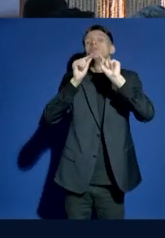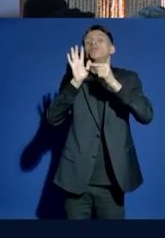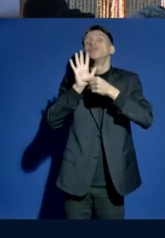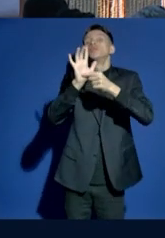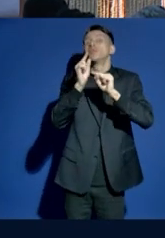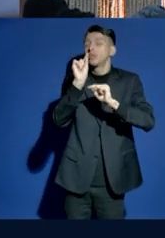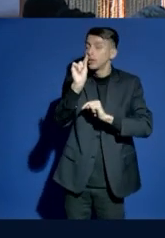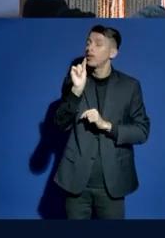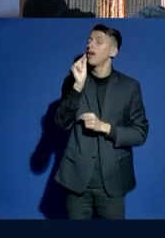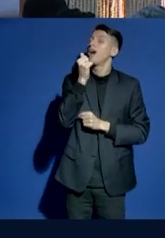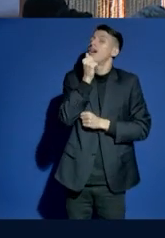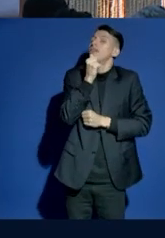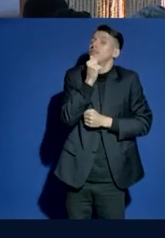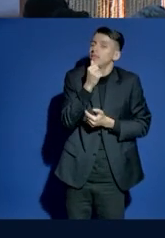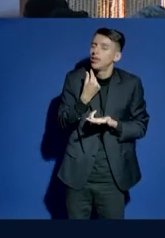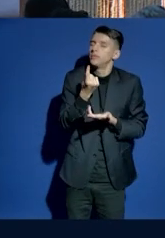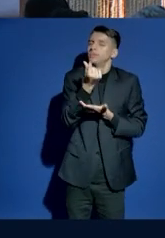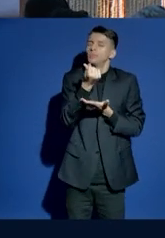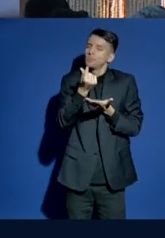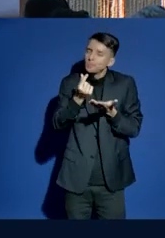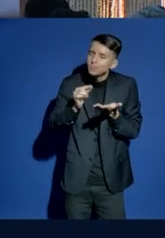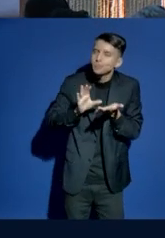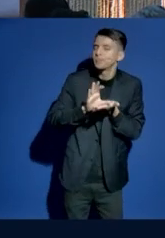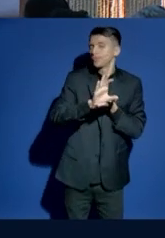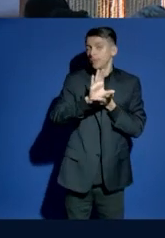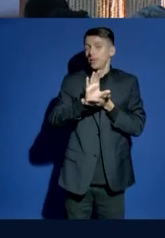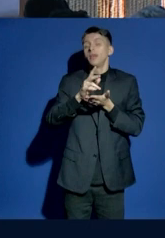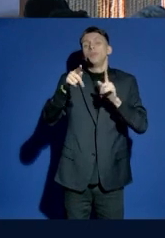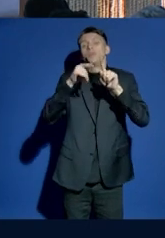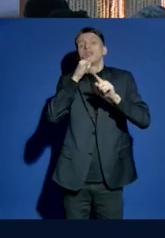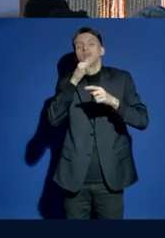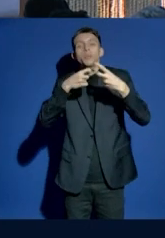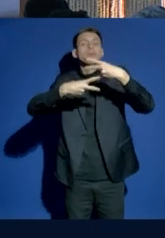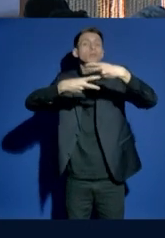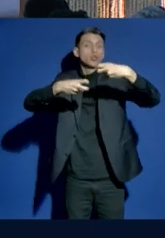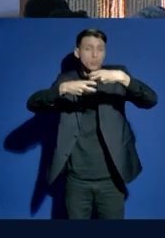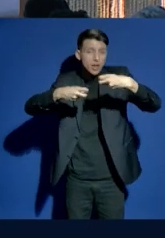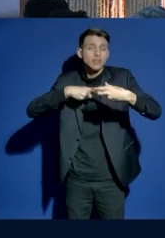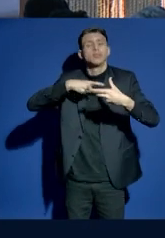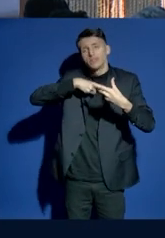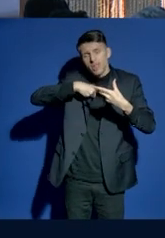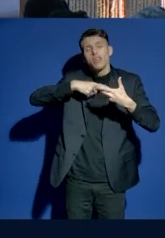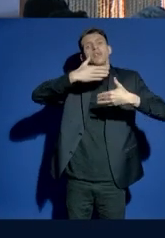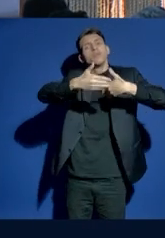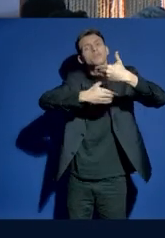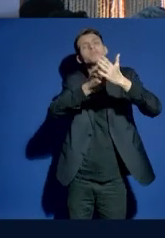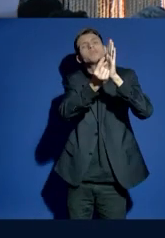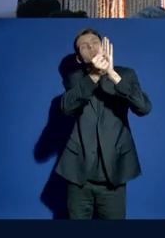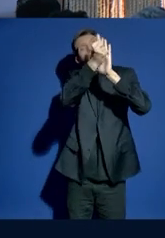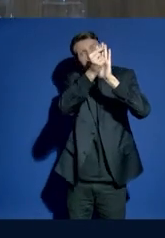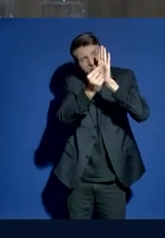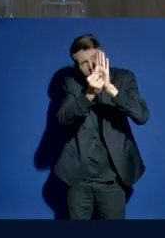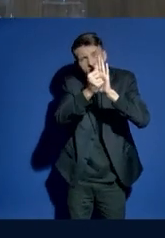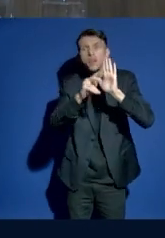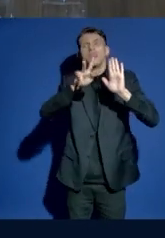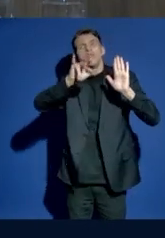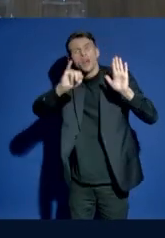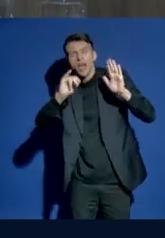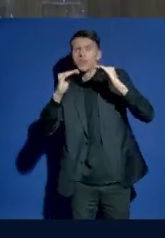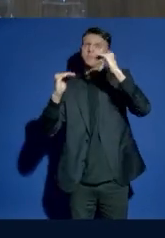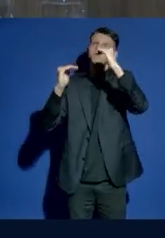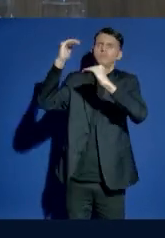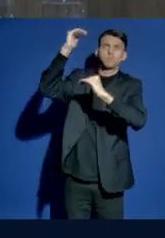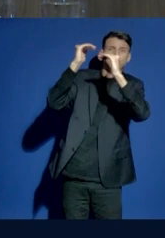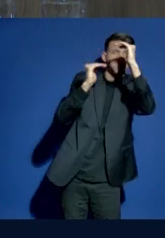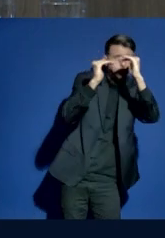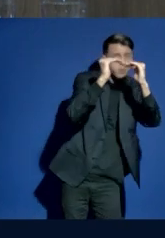agenda, né? Que a agenda não é de subsídio, e de que a Petrobras, com a sua política de preços, vai continuar minimamente aderente aos preços